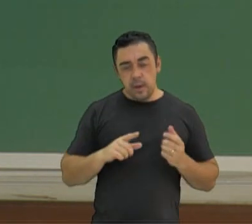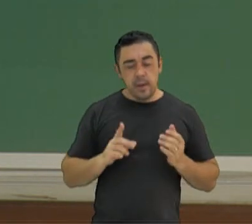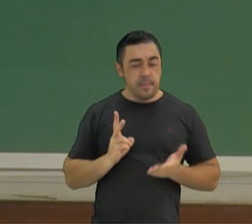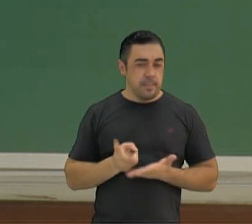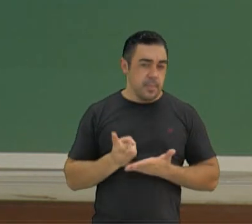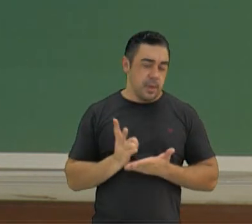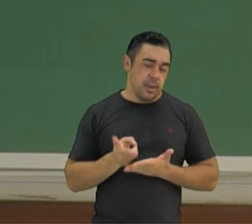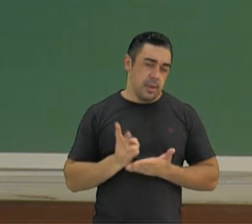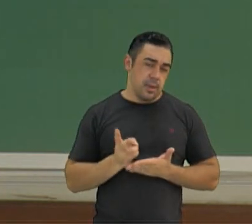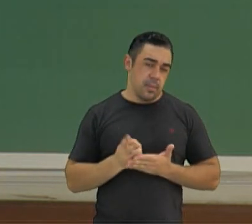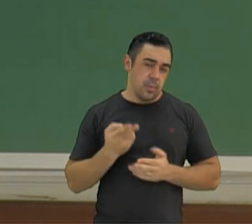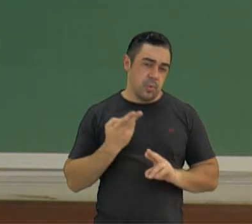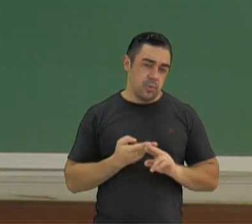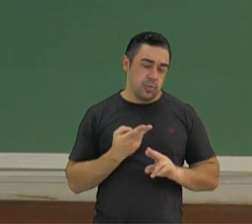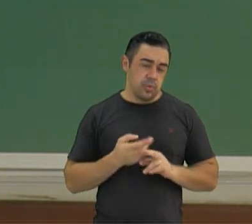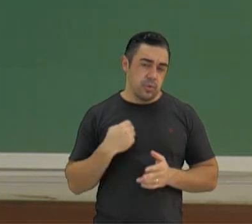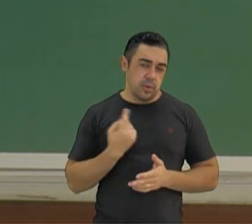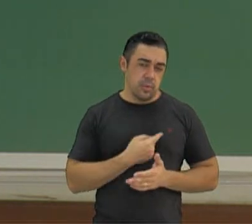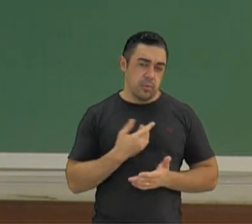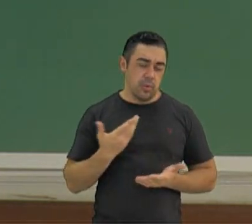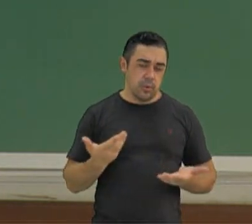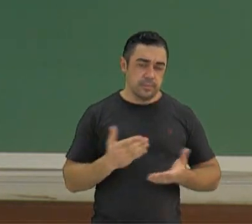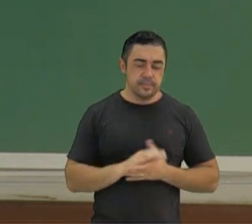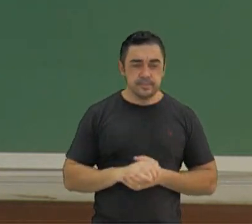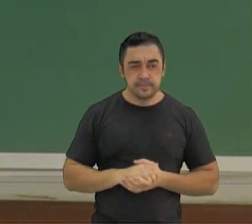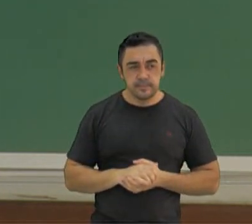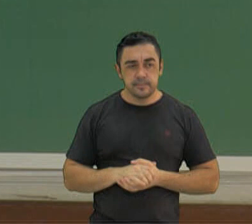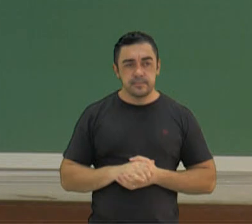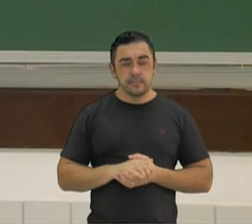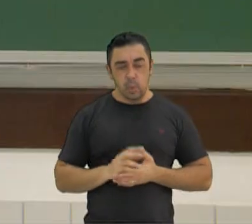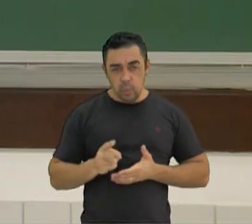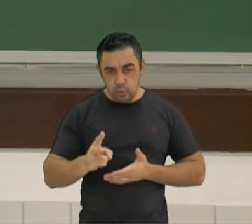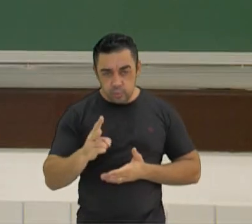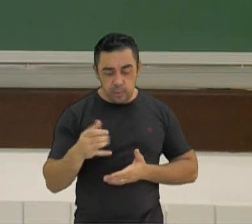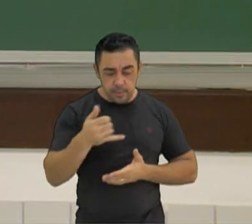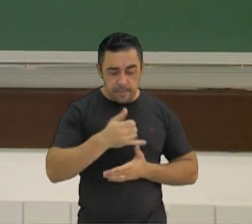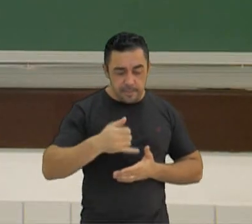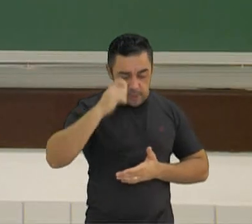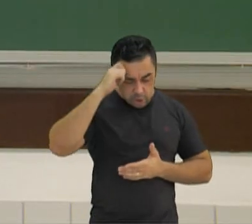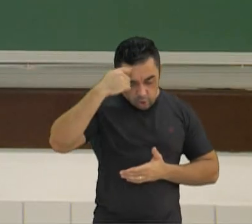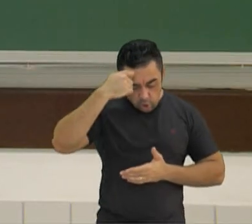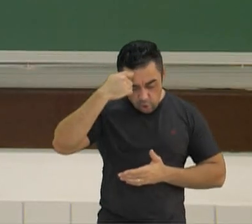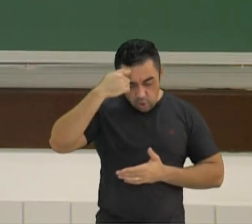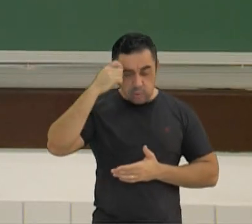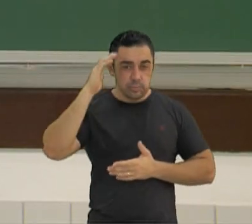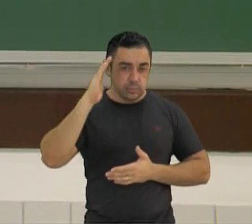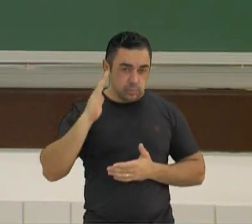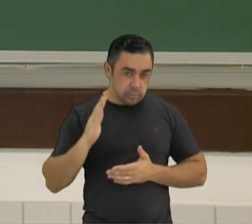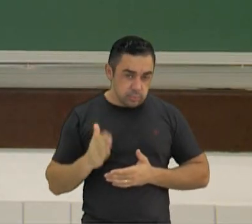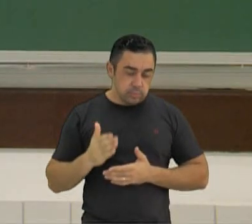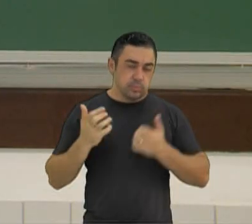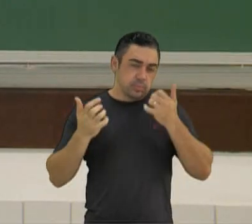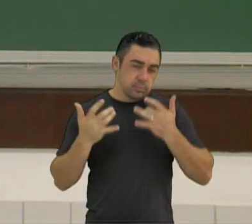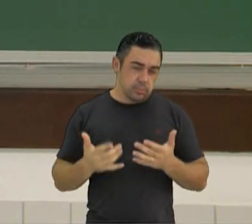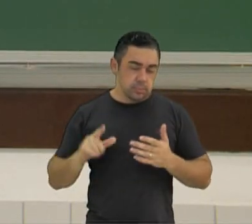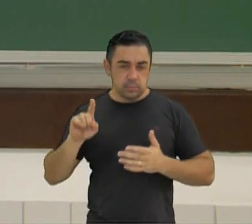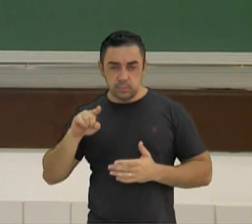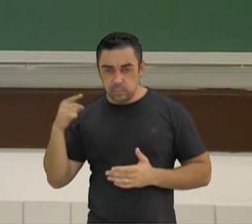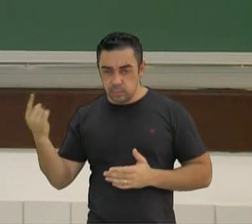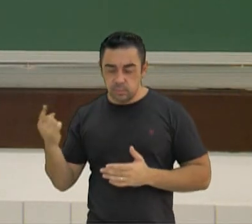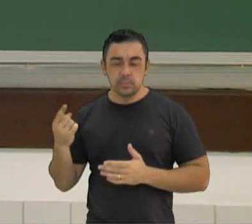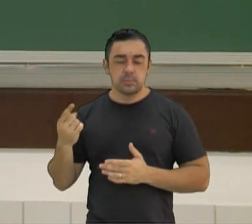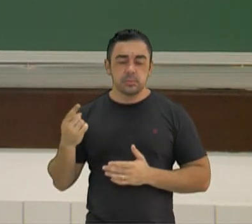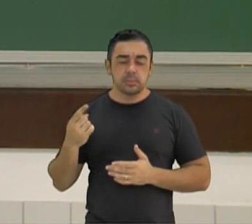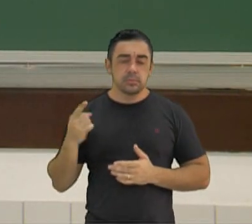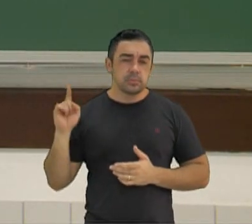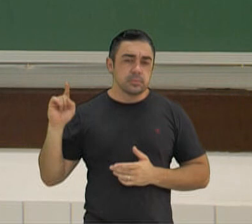de utilização pelo ser humano. Na continuação, vamos ao petróleo, já falado em outros momentos, mas aqui